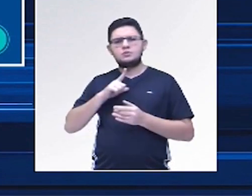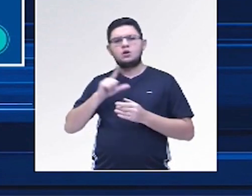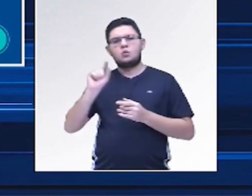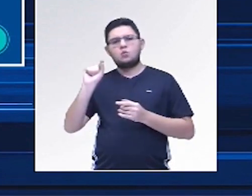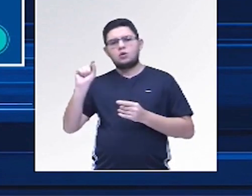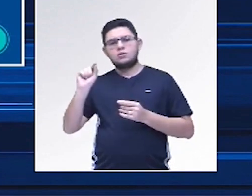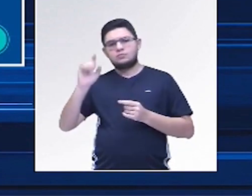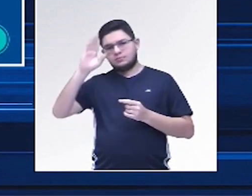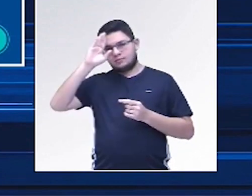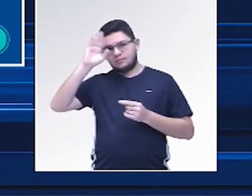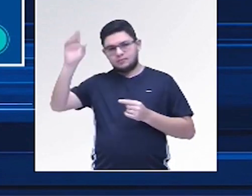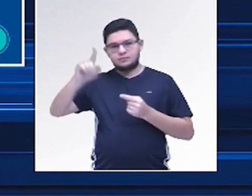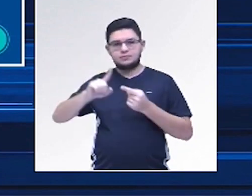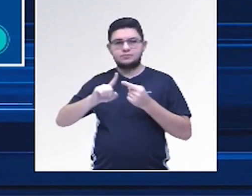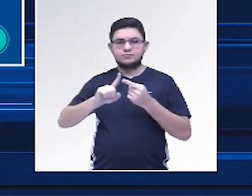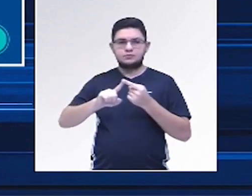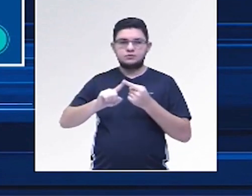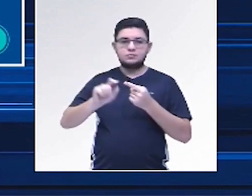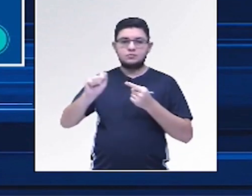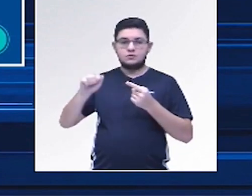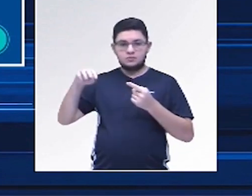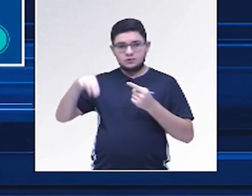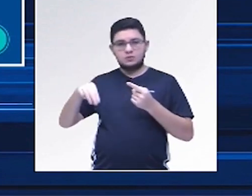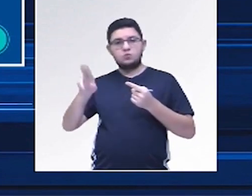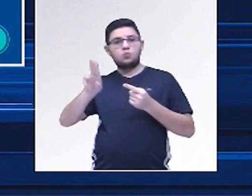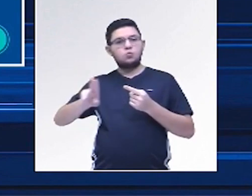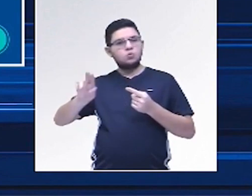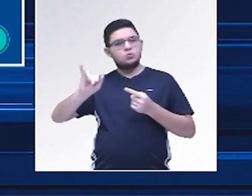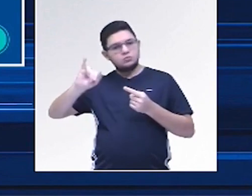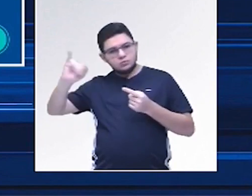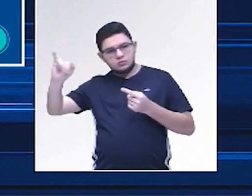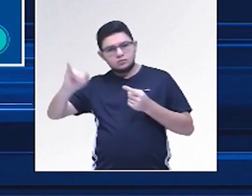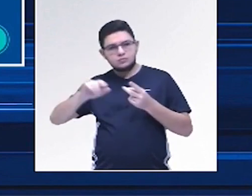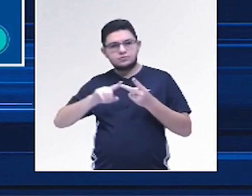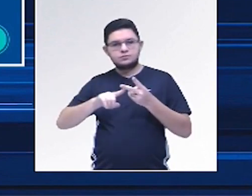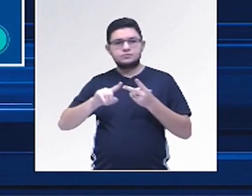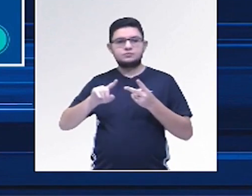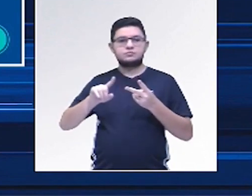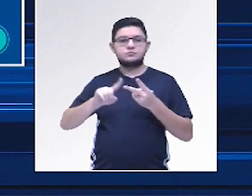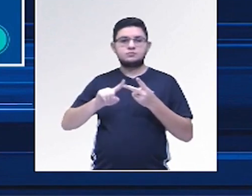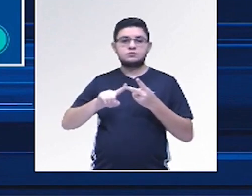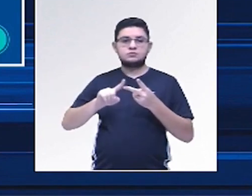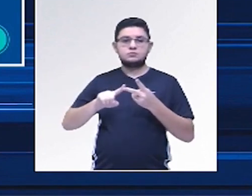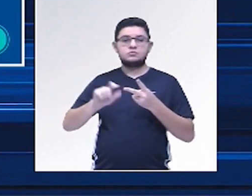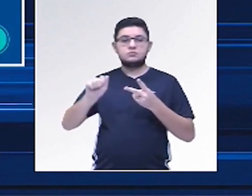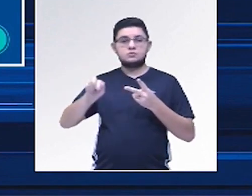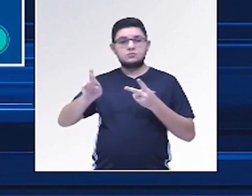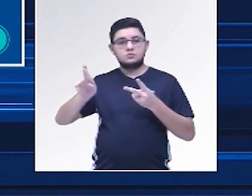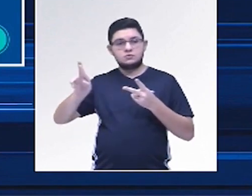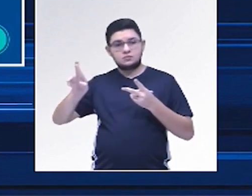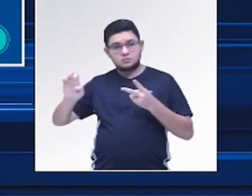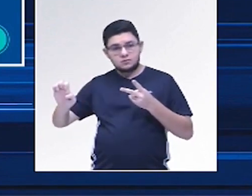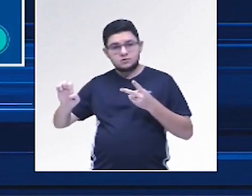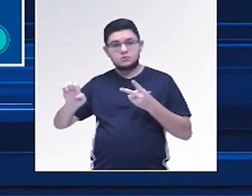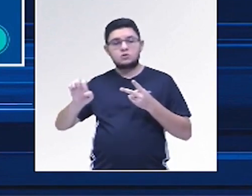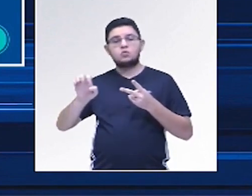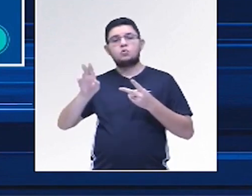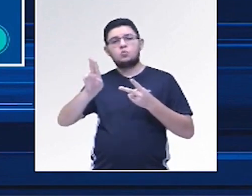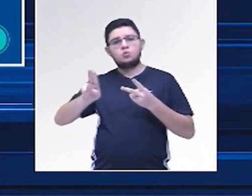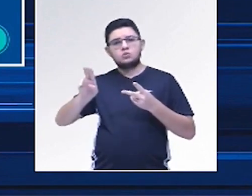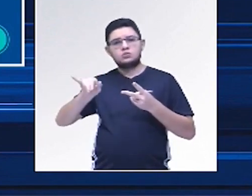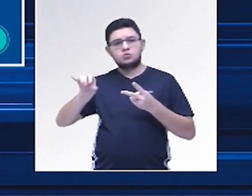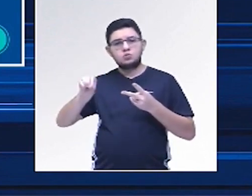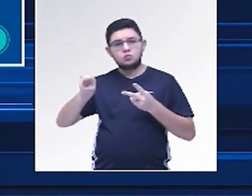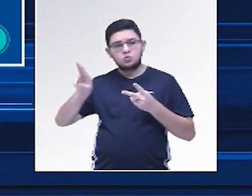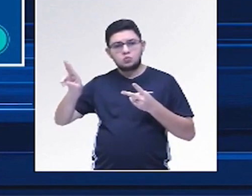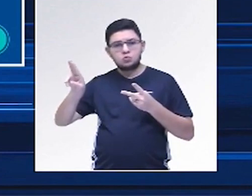they. Lembrando que you é igual, né, tanto do singular quanto do plural. E a terceira forma dele é o is, que você usa com os pronomes da